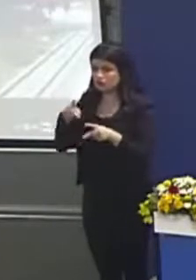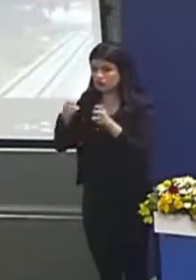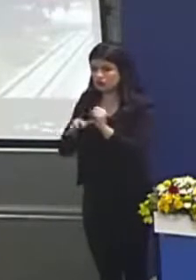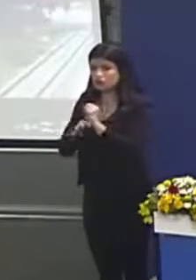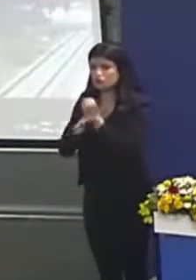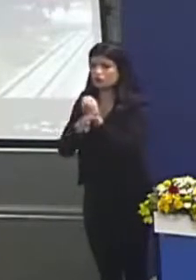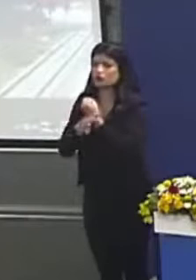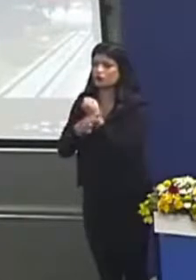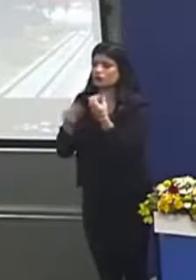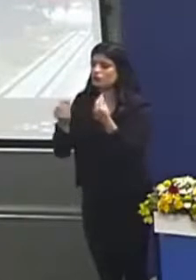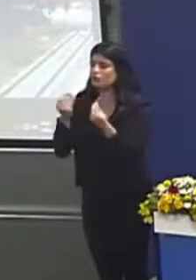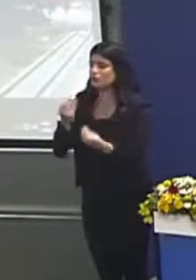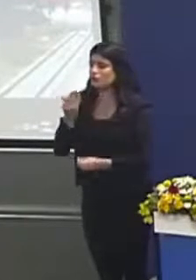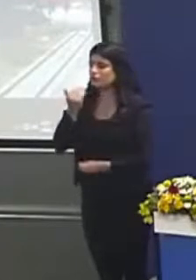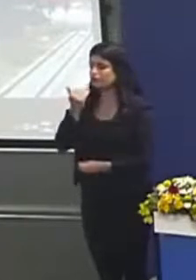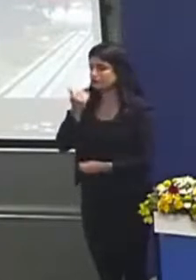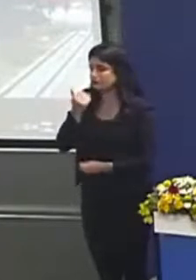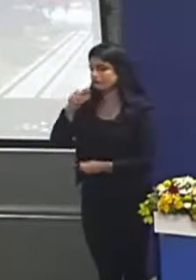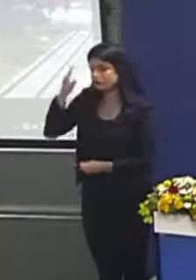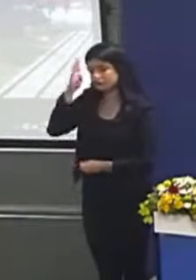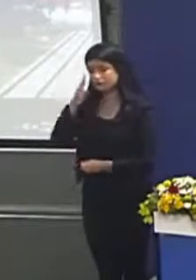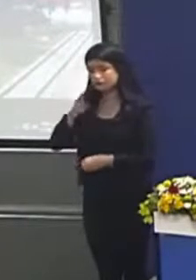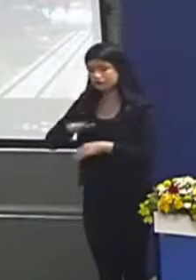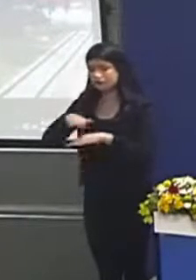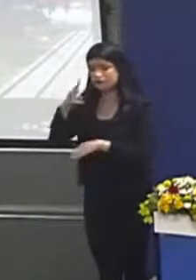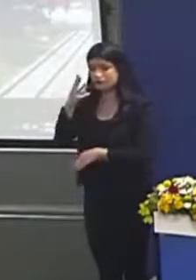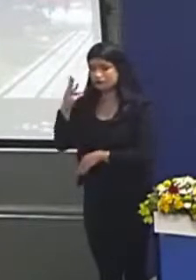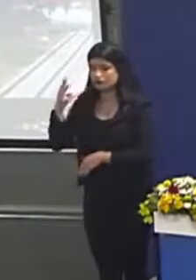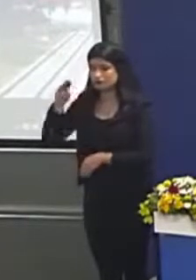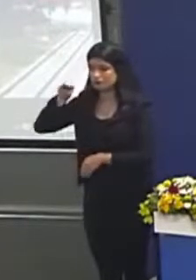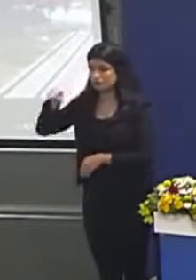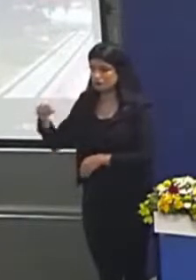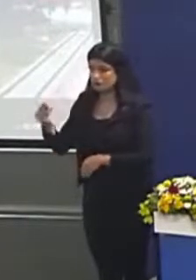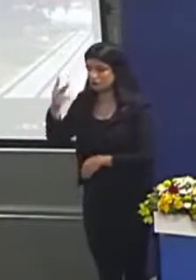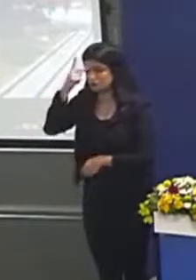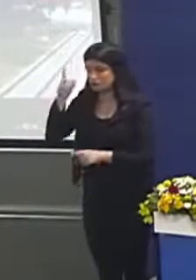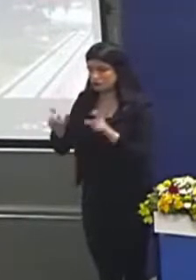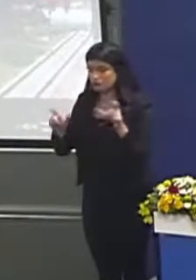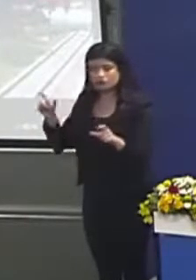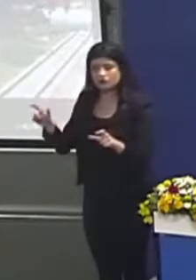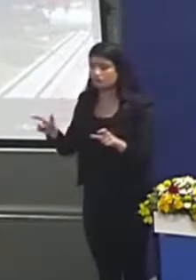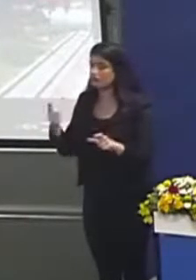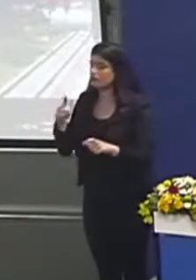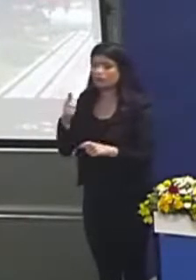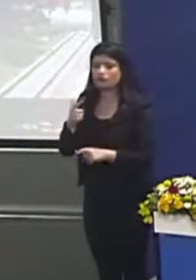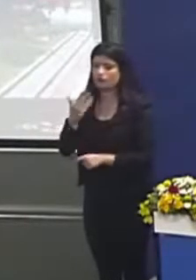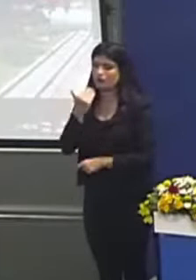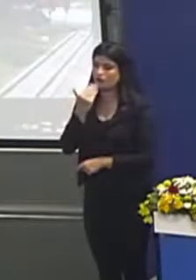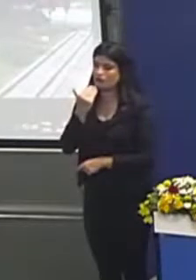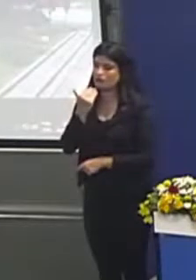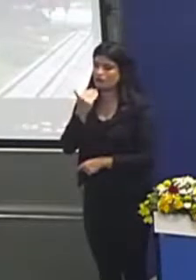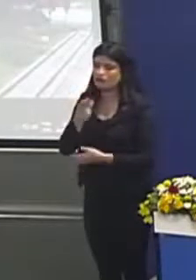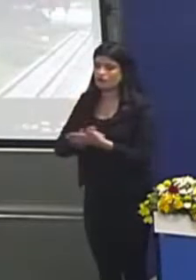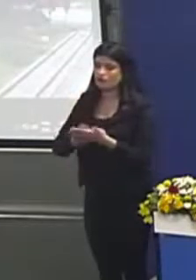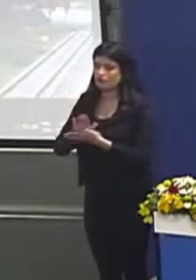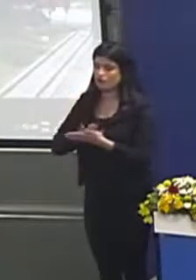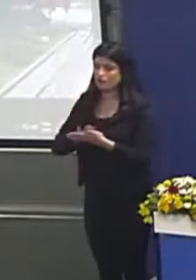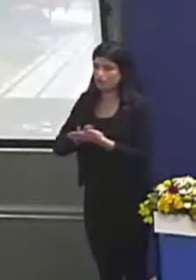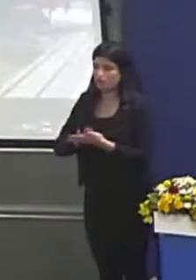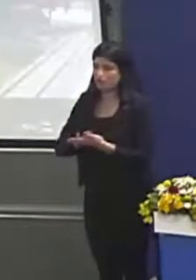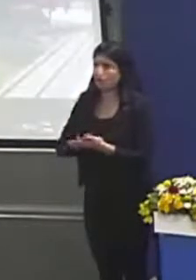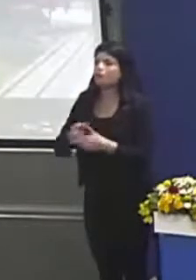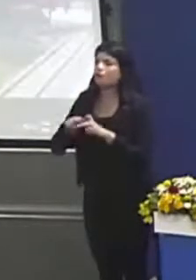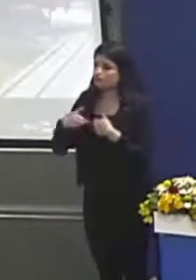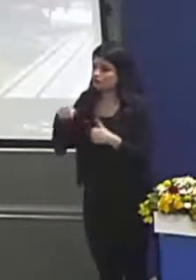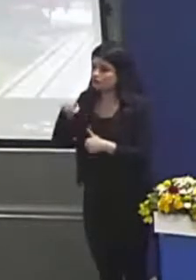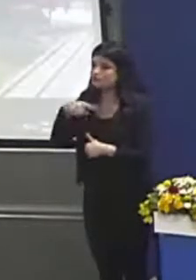segurança alimentar. No Brasil, mais de 33 milhões de pessoas não possuem o que comer, dado esse que